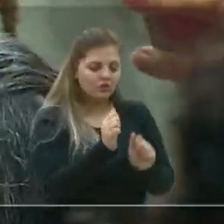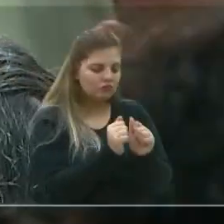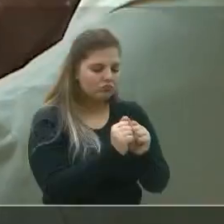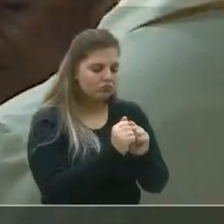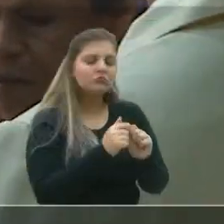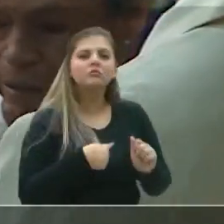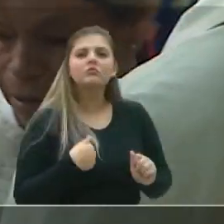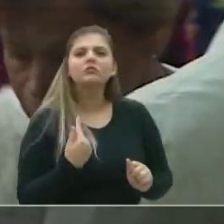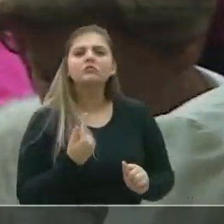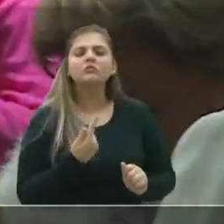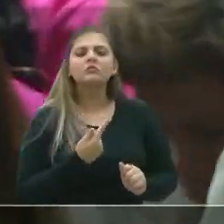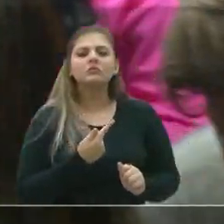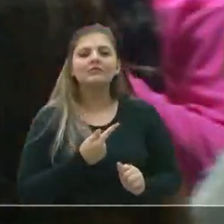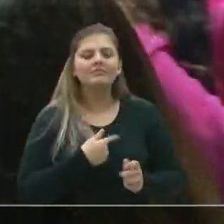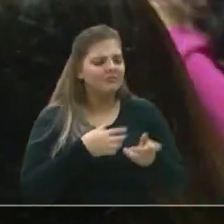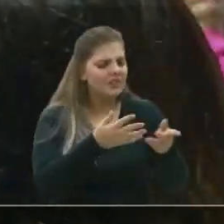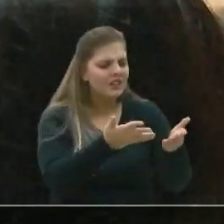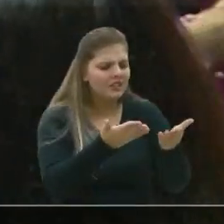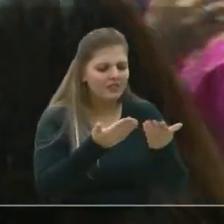e Ele vem curar.